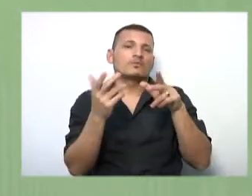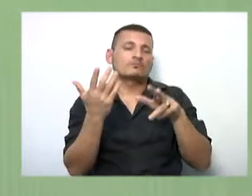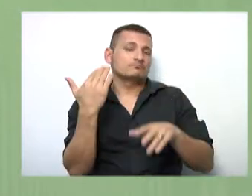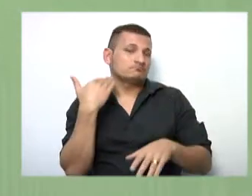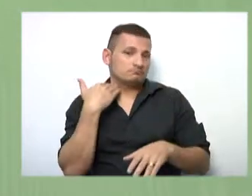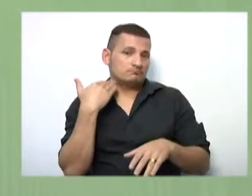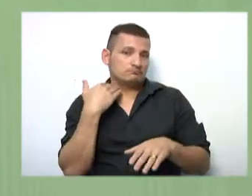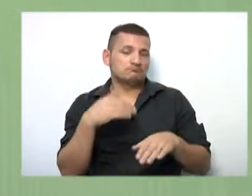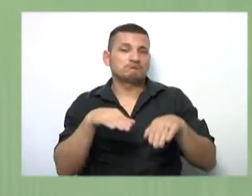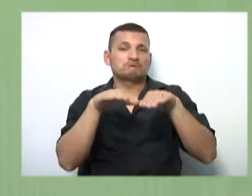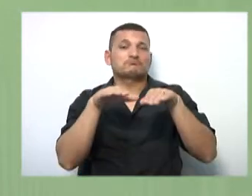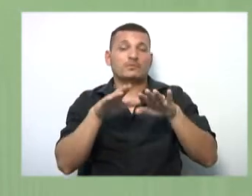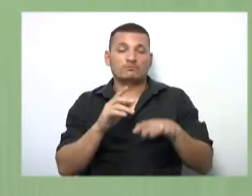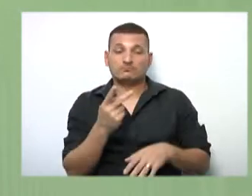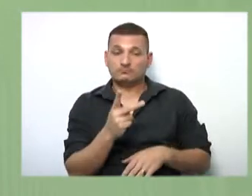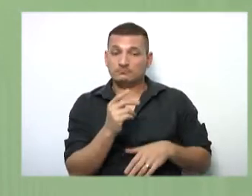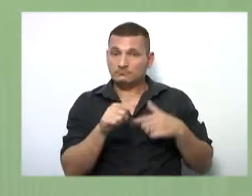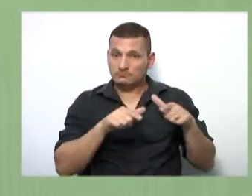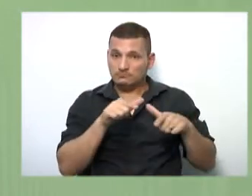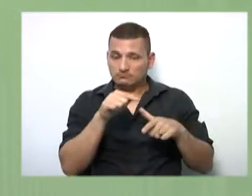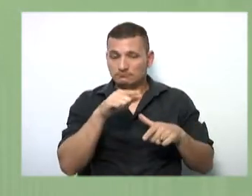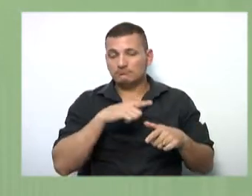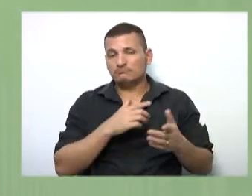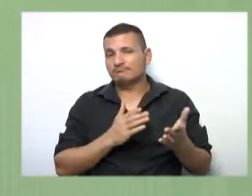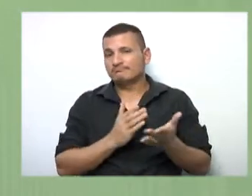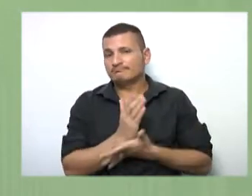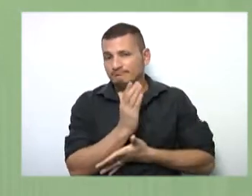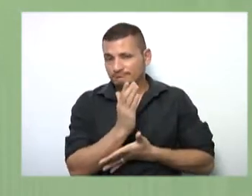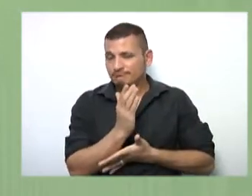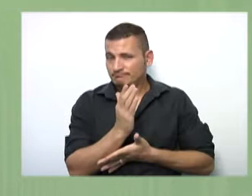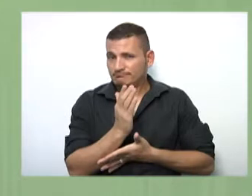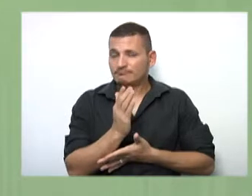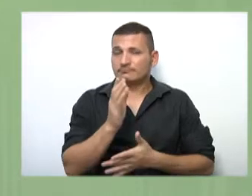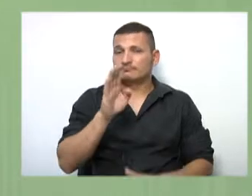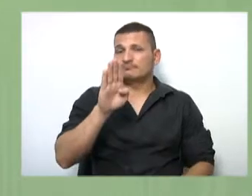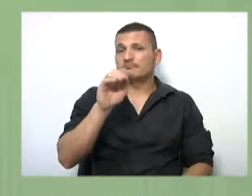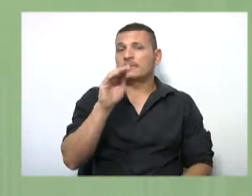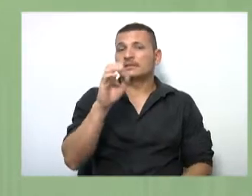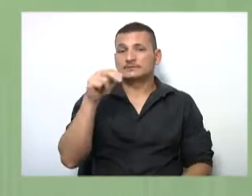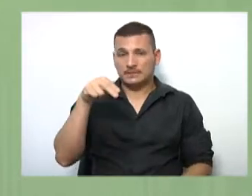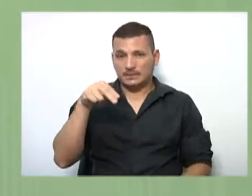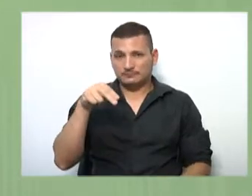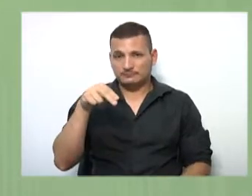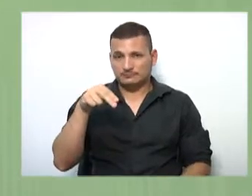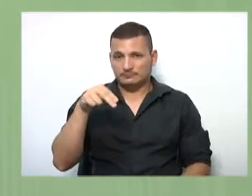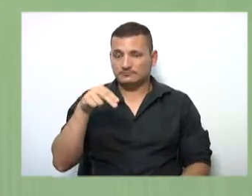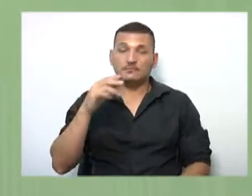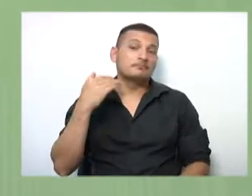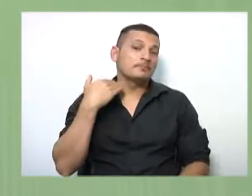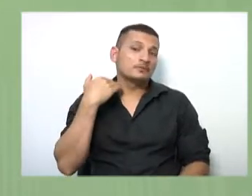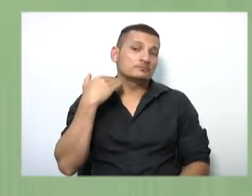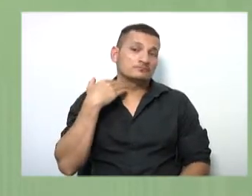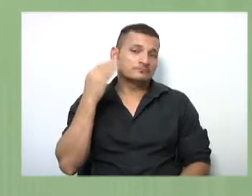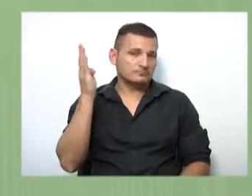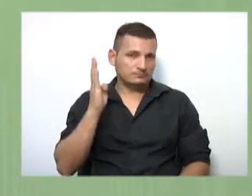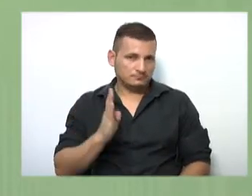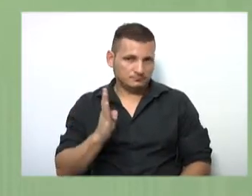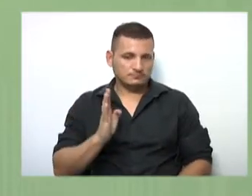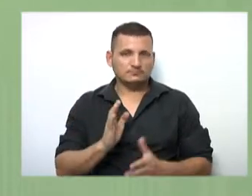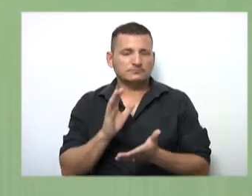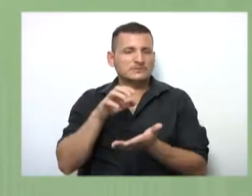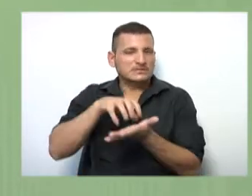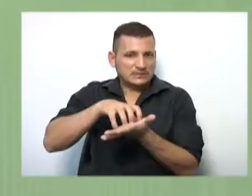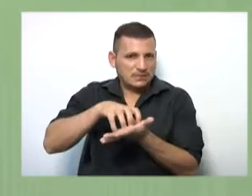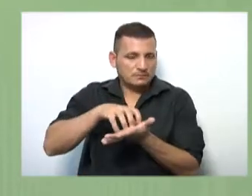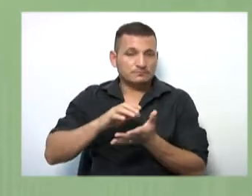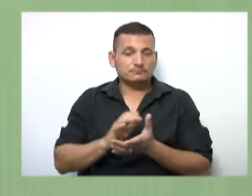seu funcionamento autorizado e regulado pelo Banco Central do Brasil, que é o Bacen. Essas autorizações fazem a cooperativa de